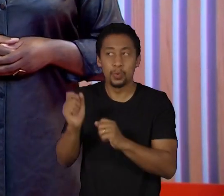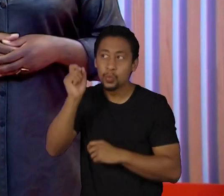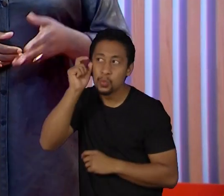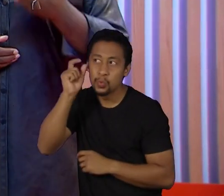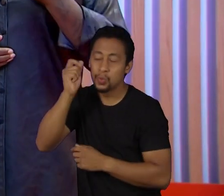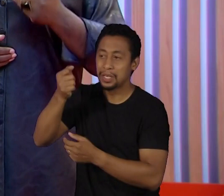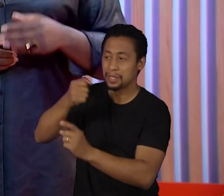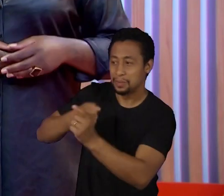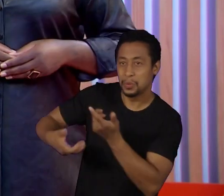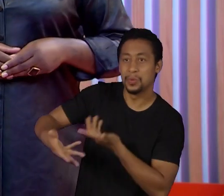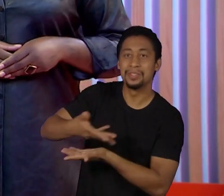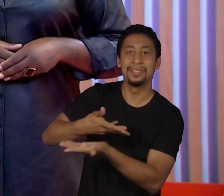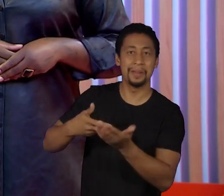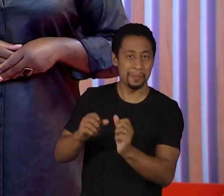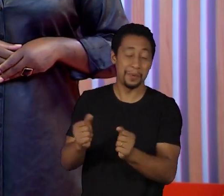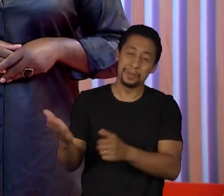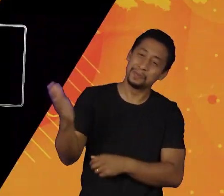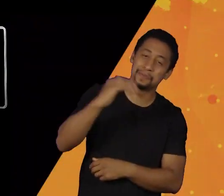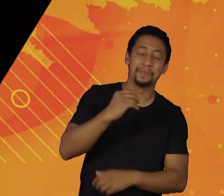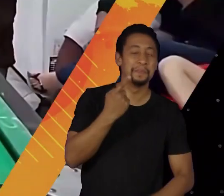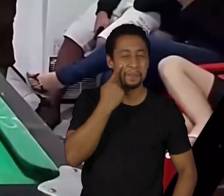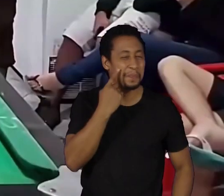socialização. Vem pro boteco com a gente.